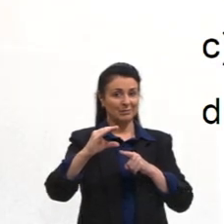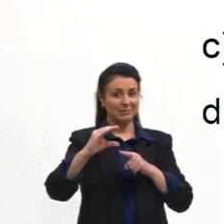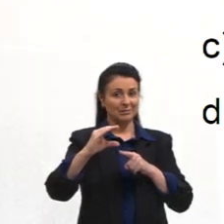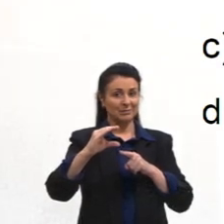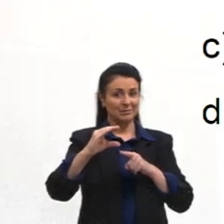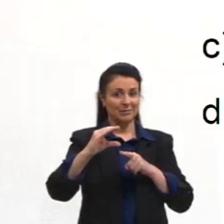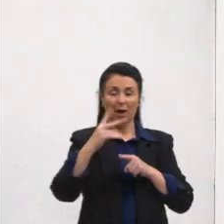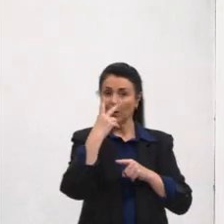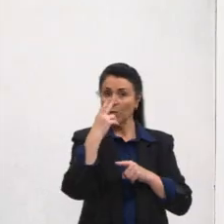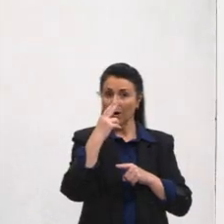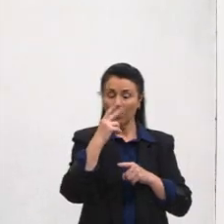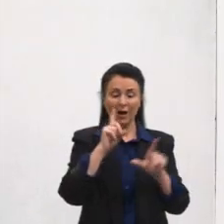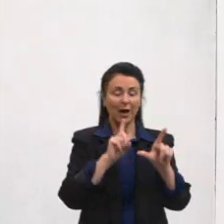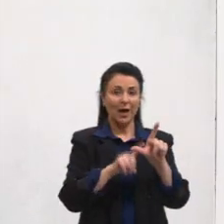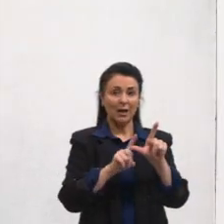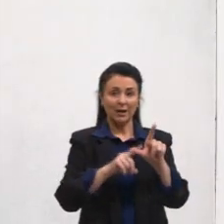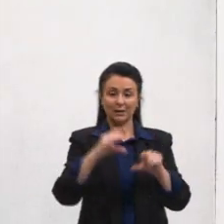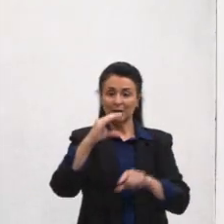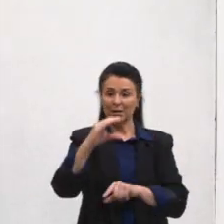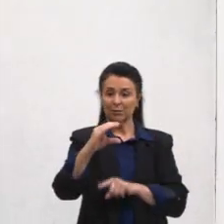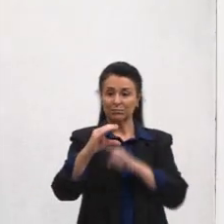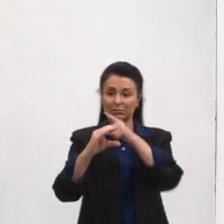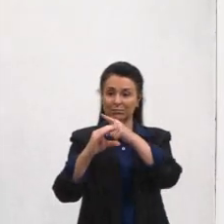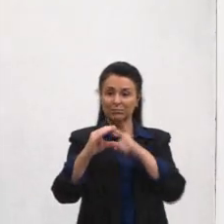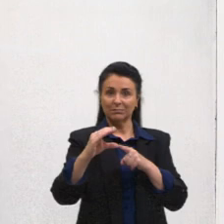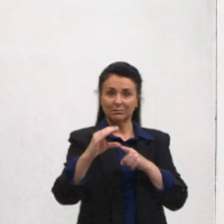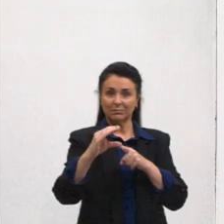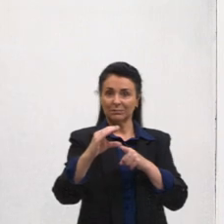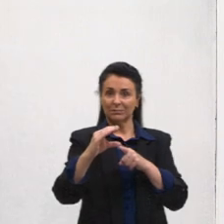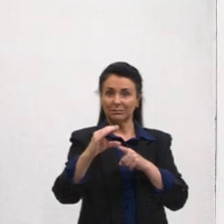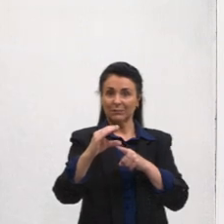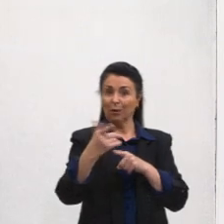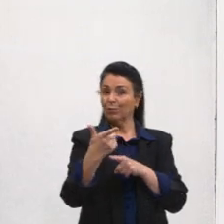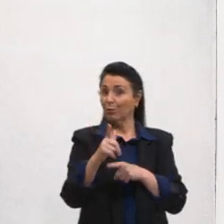1-1 não está contido